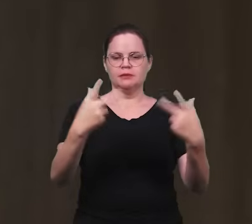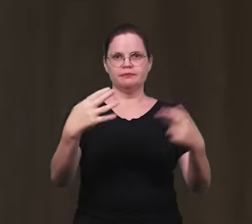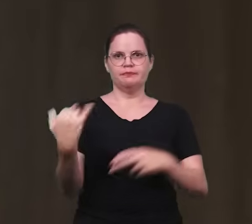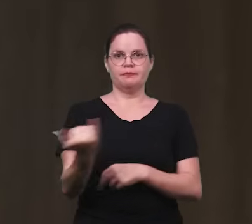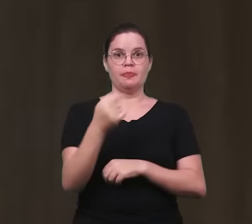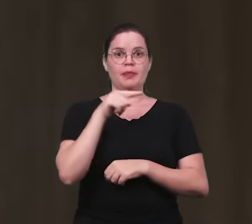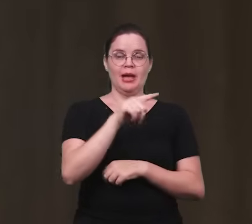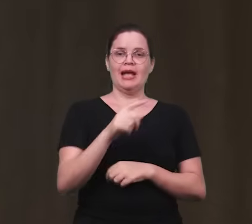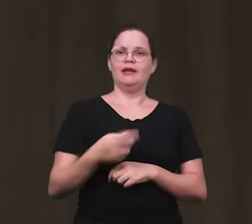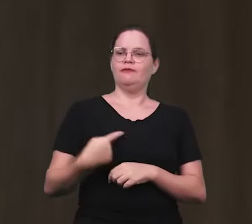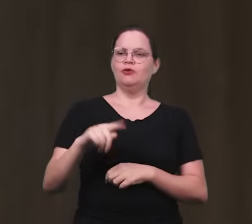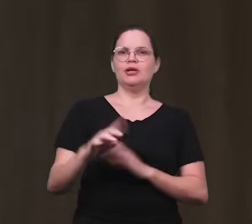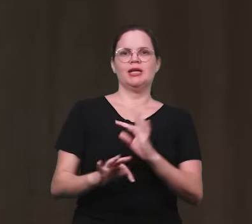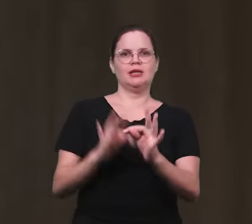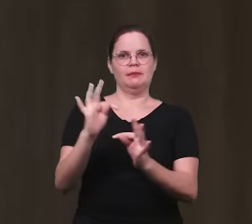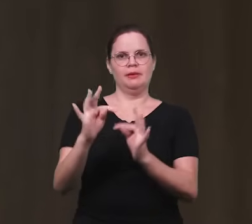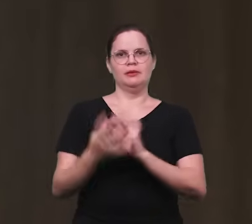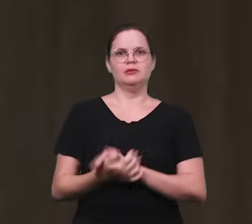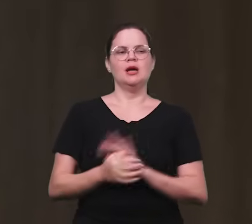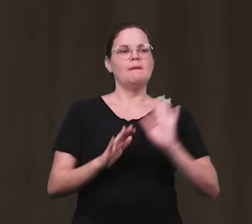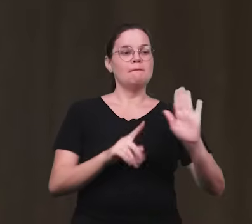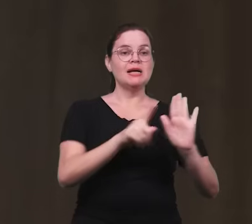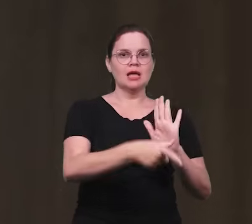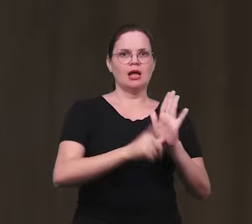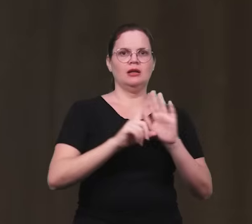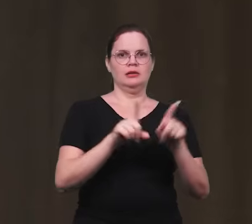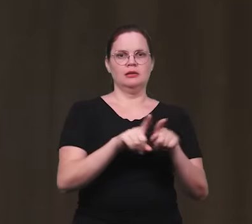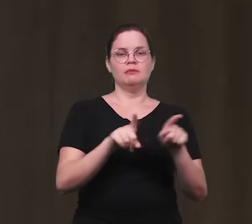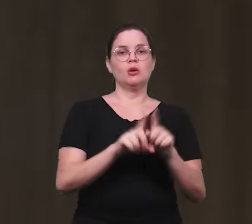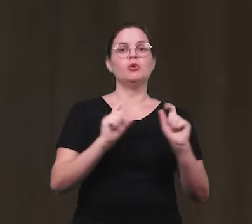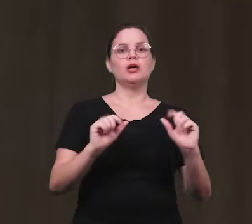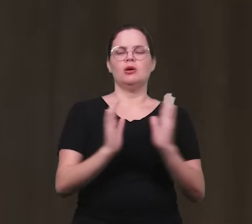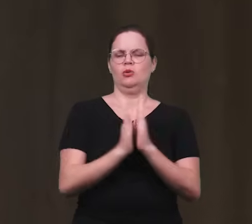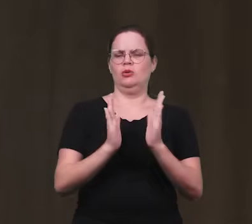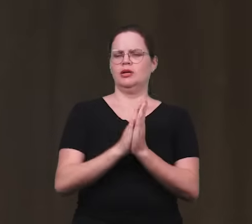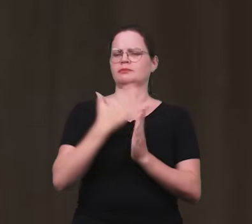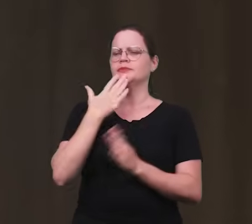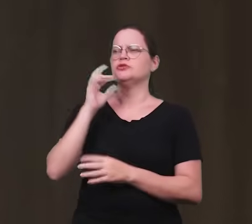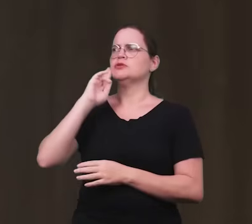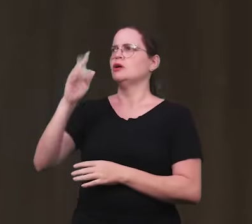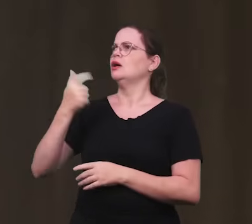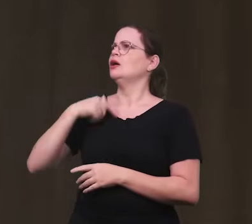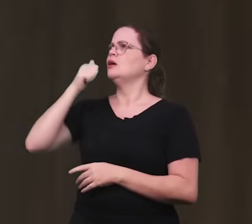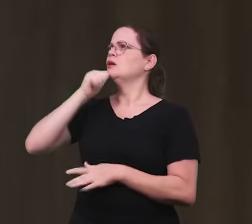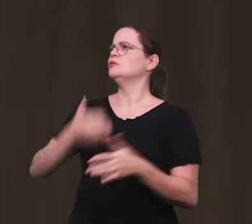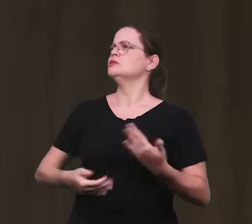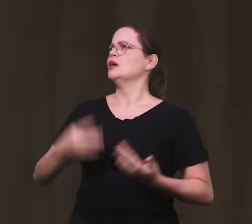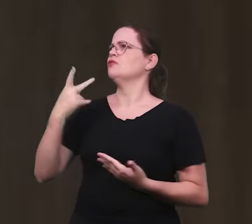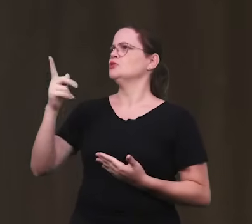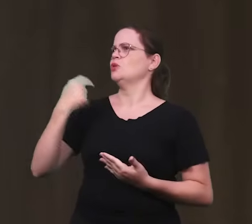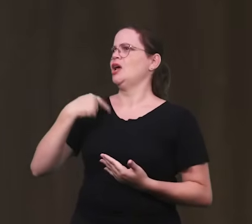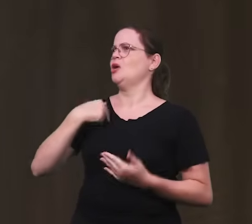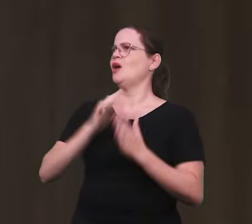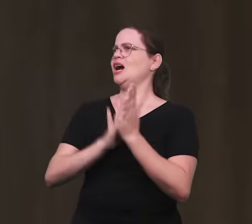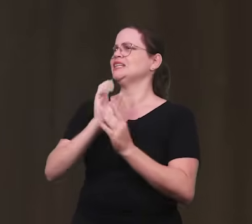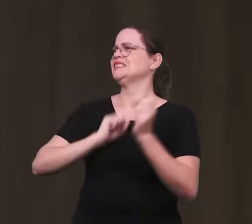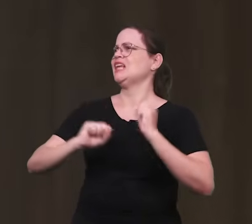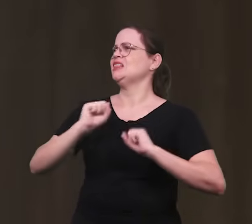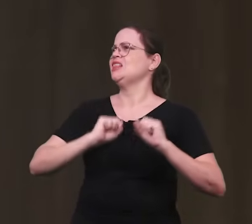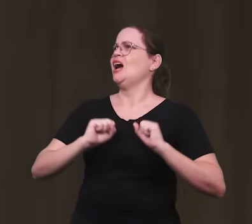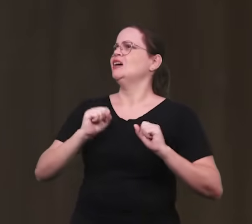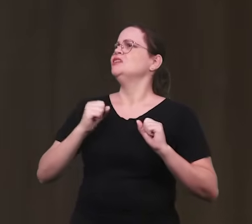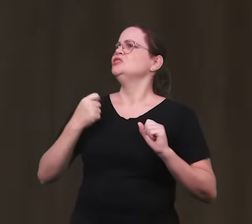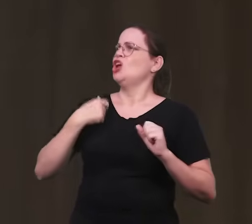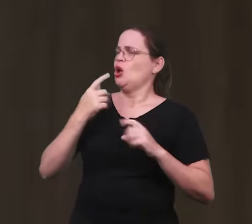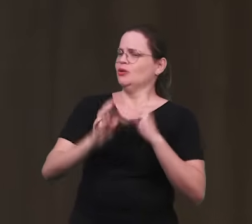aqueles tratamentos, mas ela começou a buscar o Senhor. Falou, Senhor, eu sou tua serva, eu estou tratando a minha ansiedade, mas eu sei que o Senhor é o dono do meu ser,